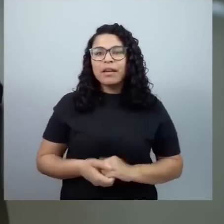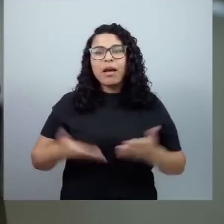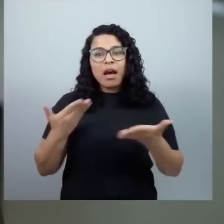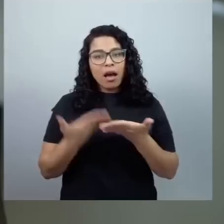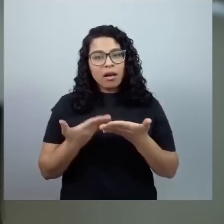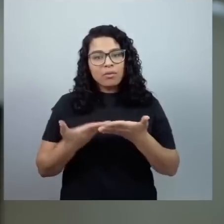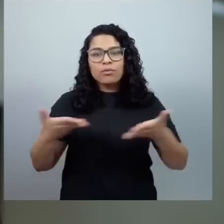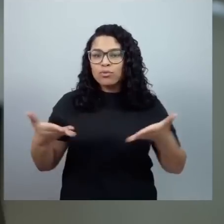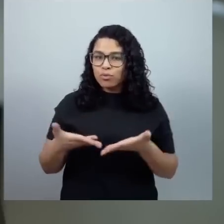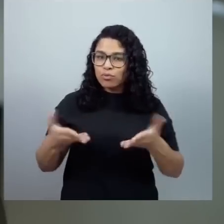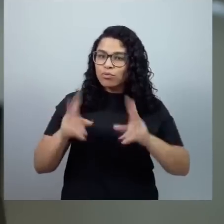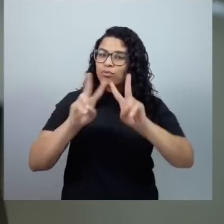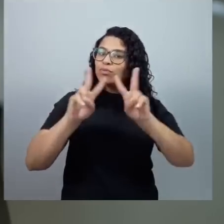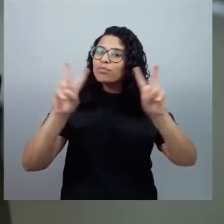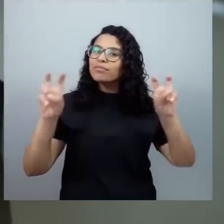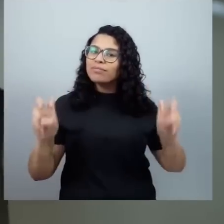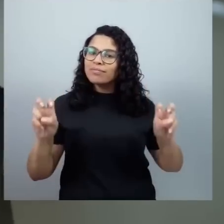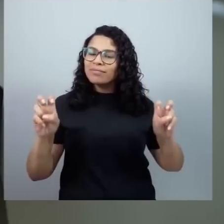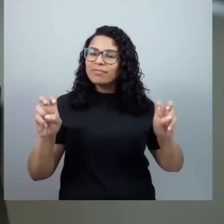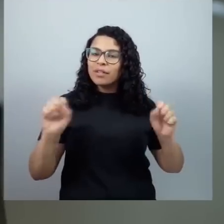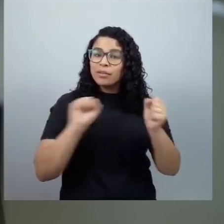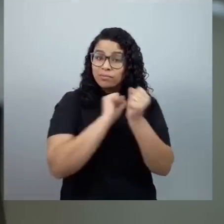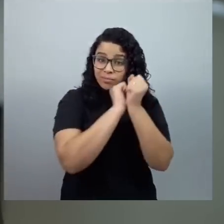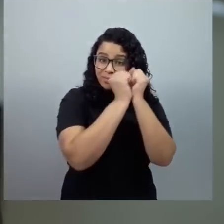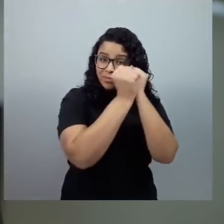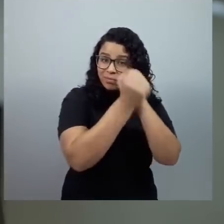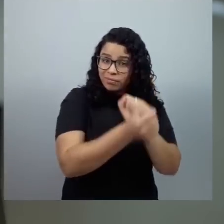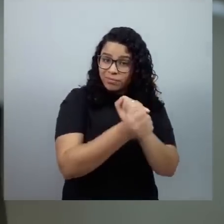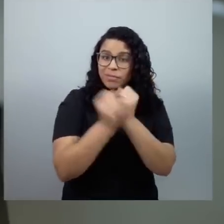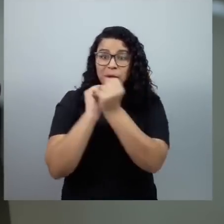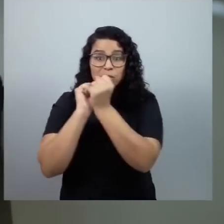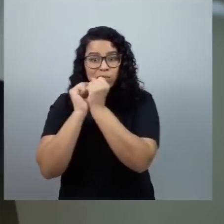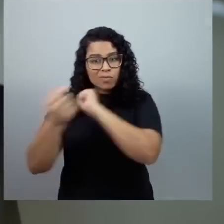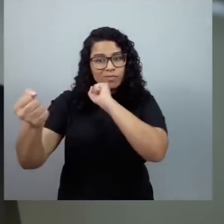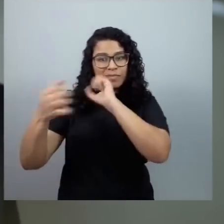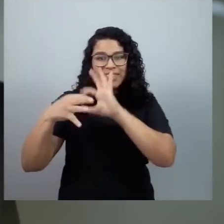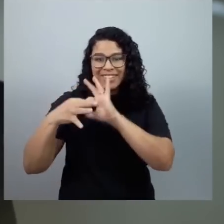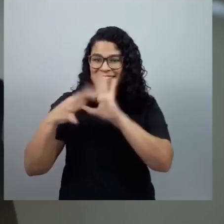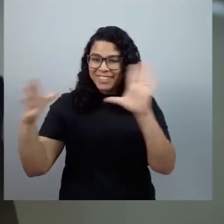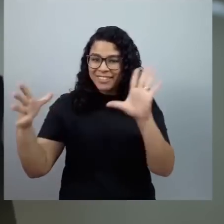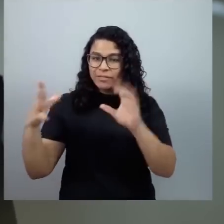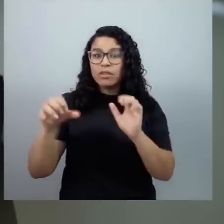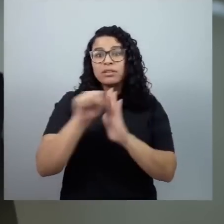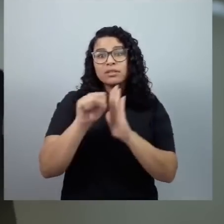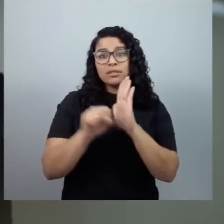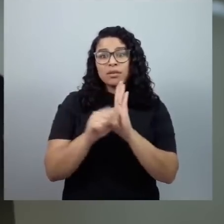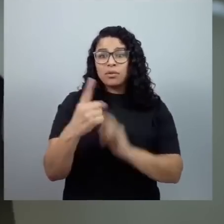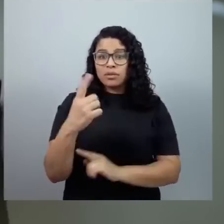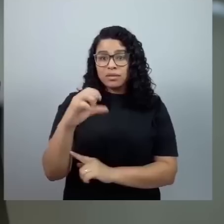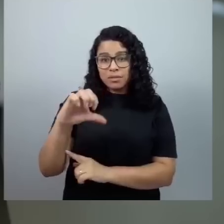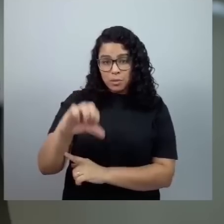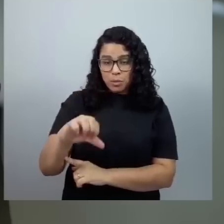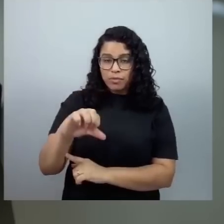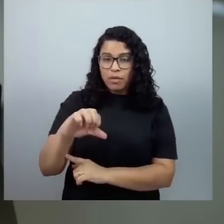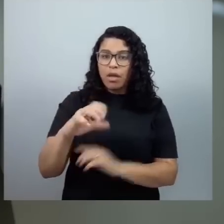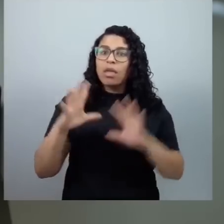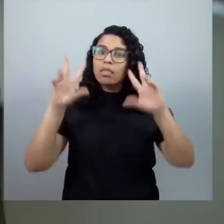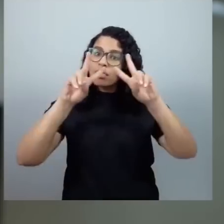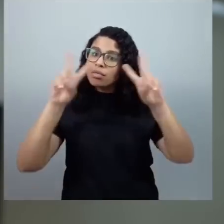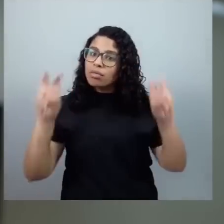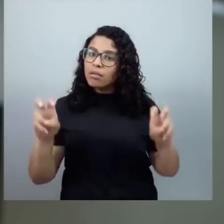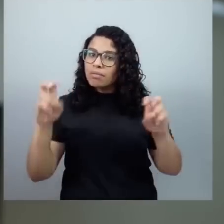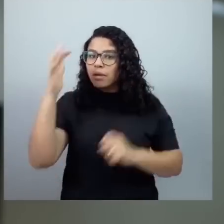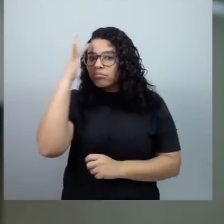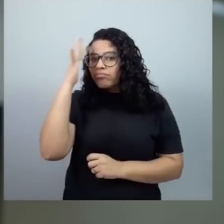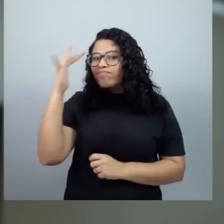falará sobre escravidão e o abolicionismo no Brasil no século XIX. Este tema precisa de